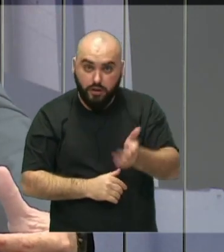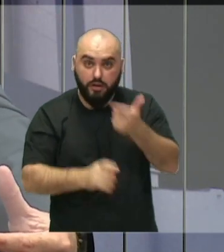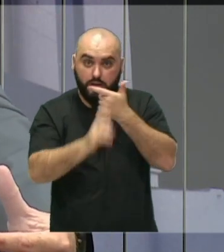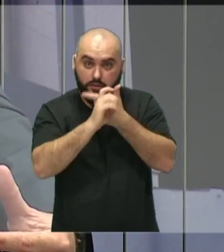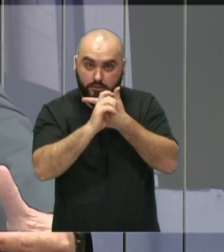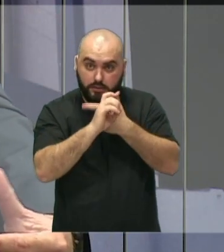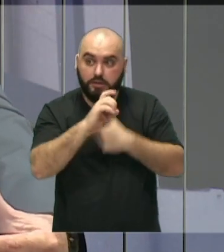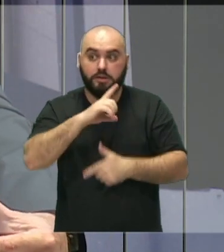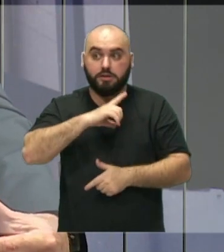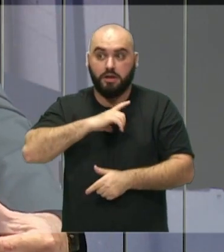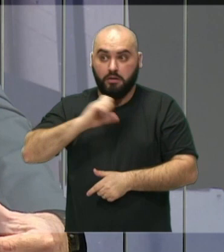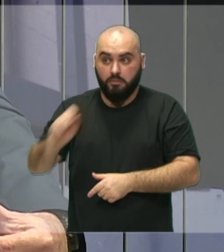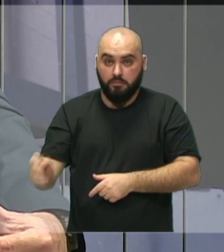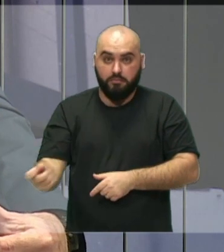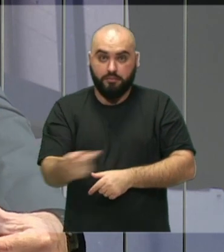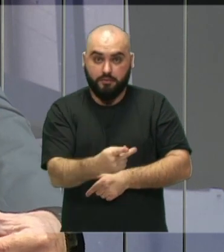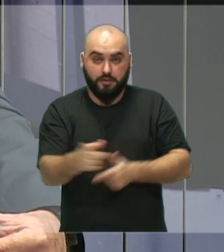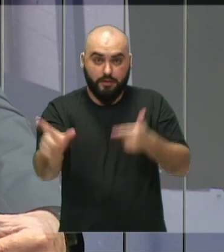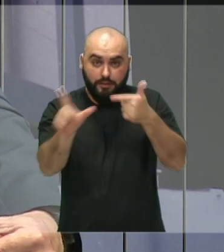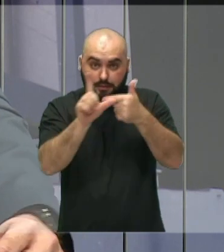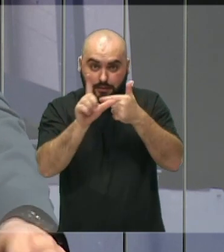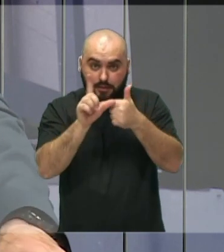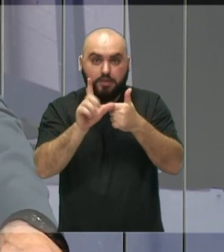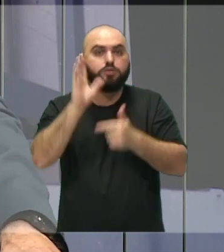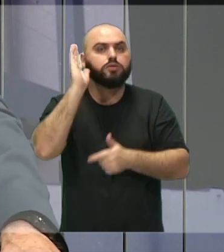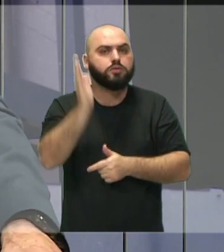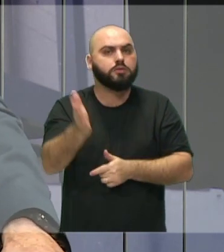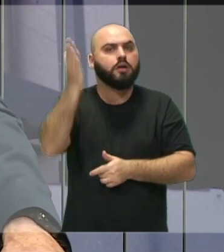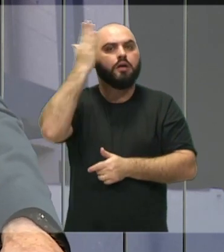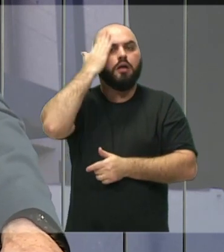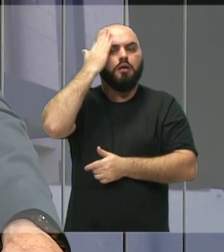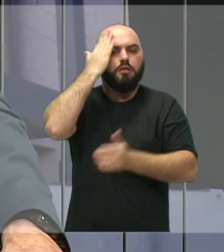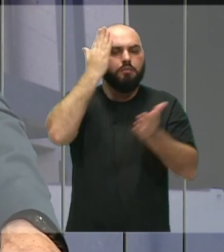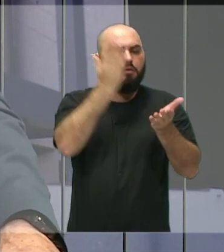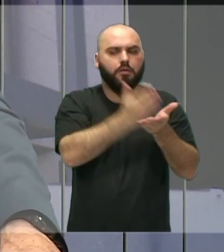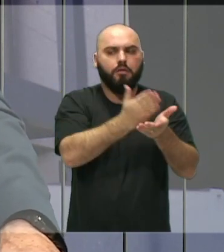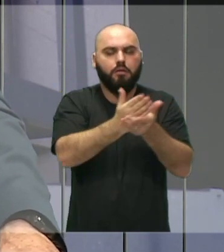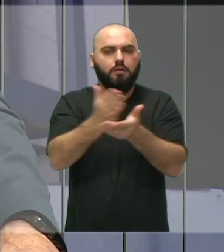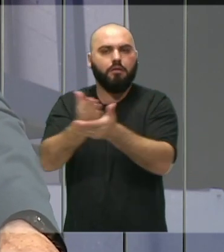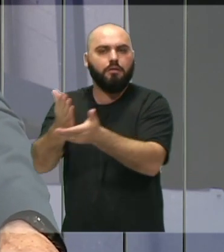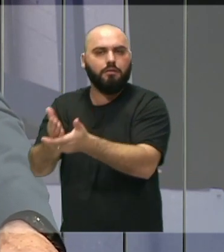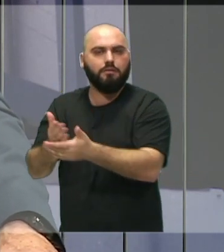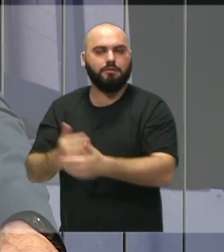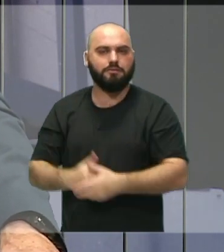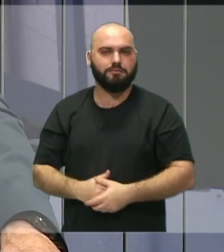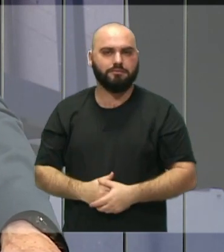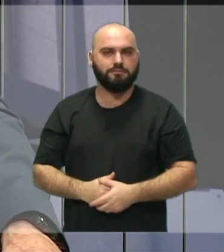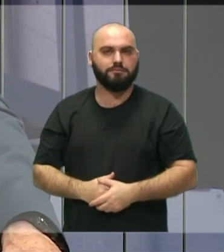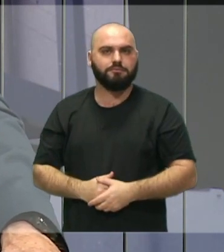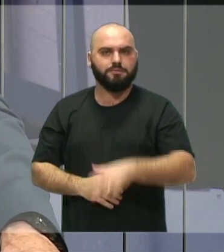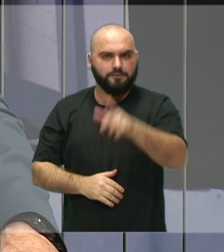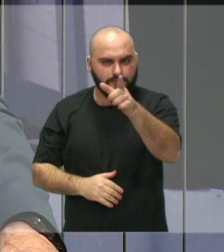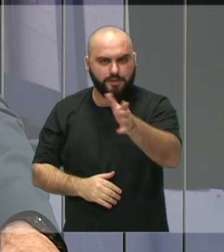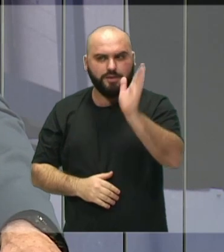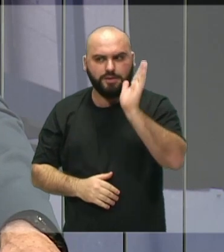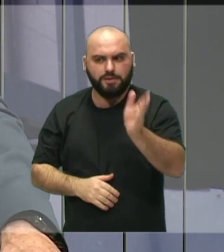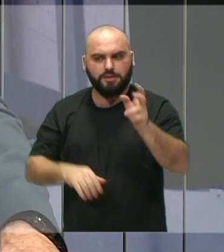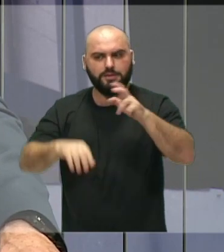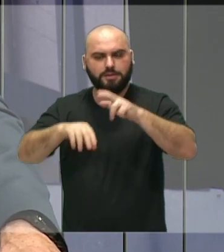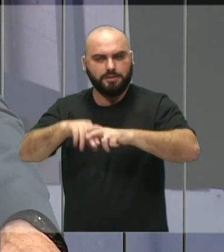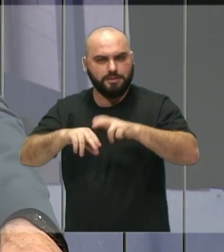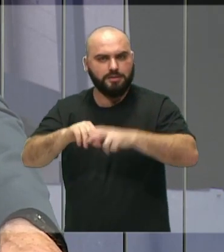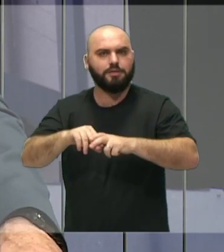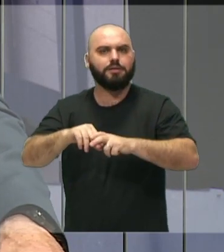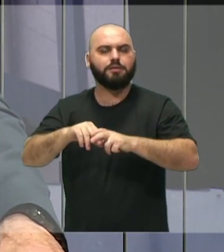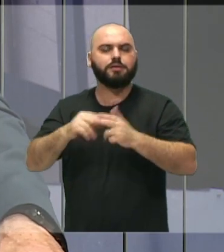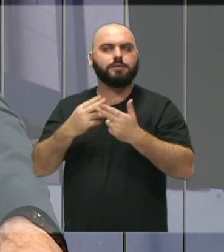oportunidade de legislar, já entende um pouco mais como é o processo. Então você já senta naquele espaço com um pouco mais